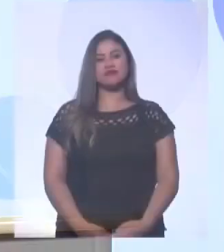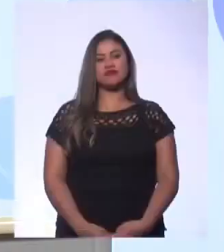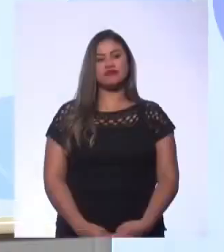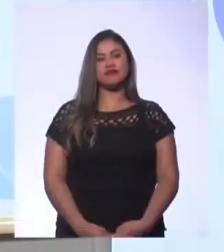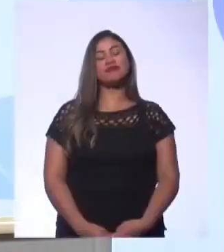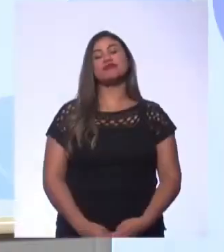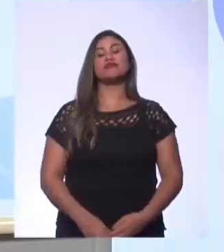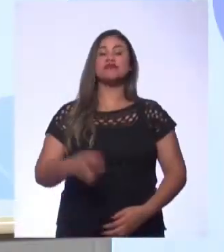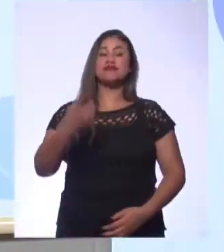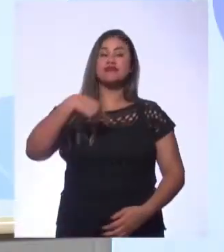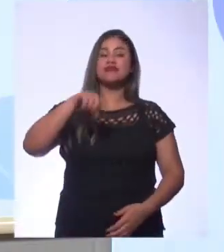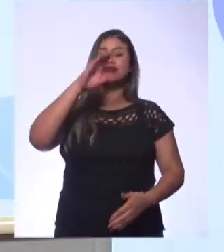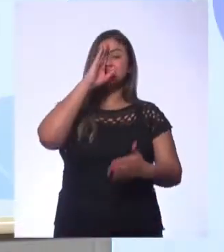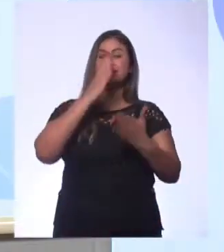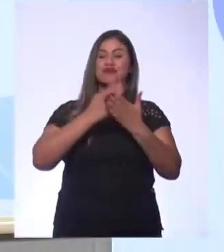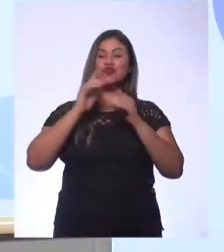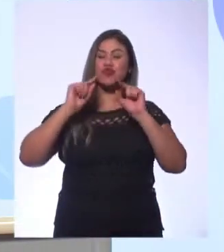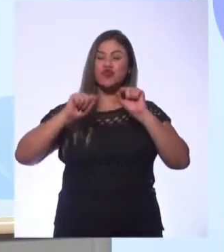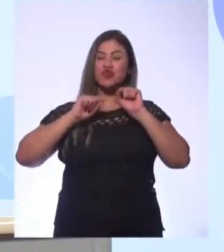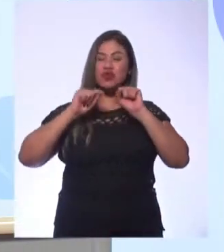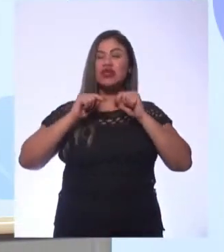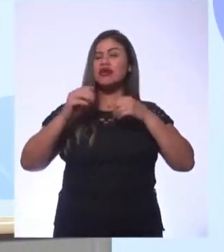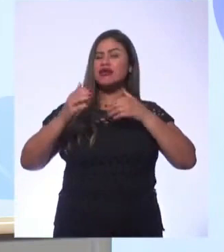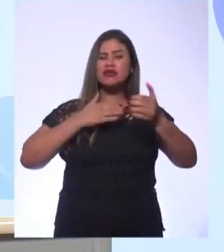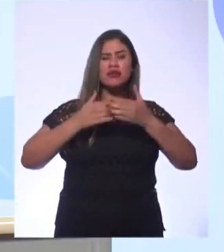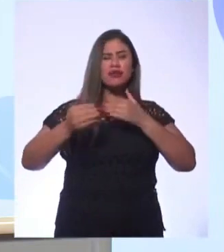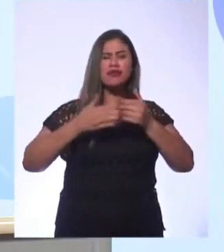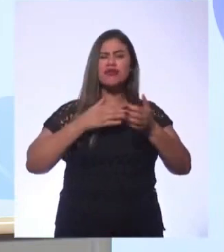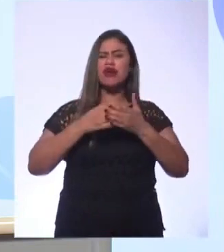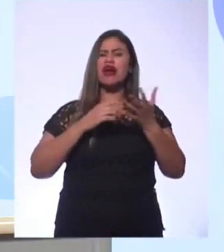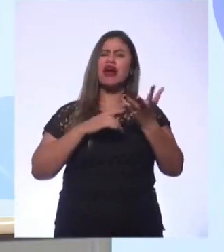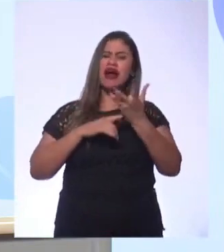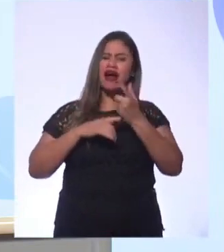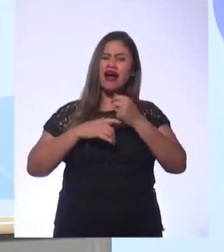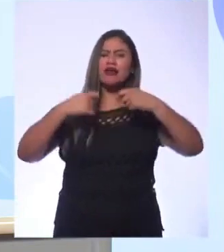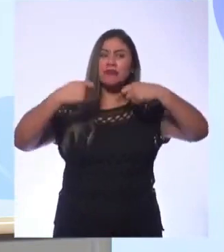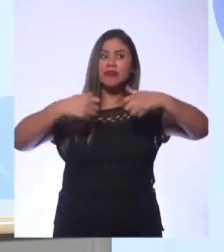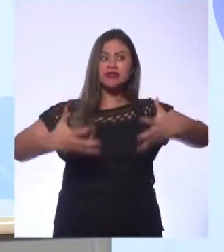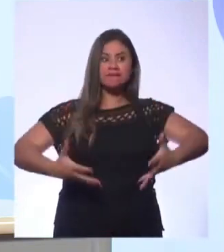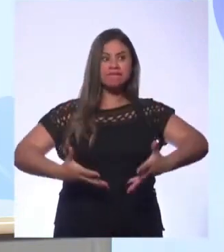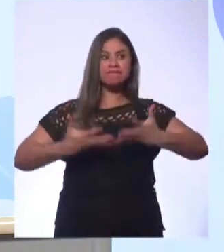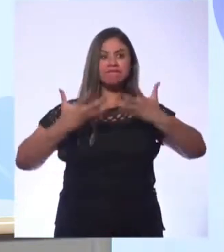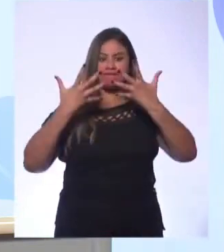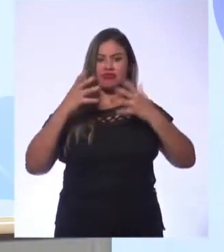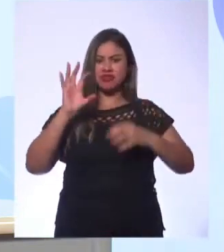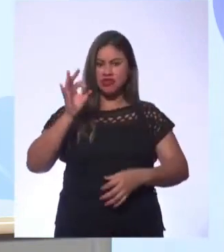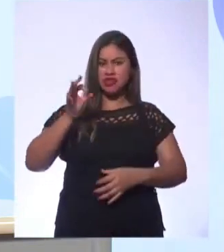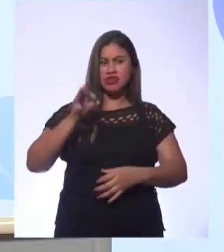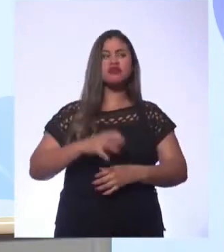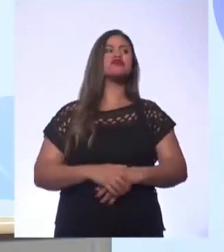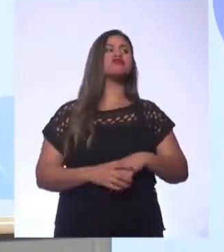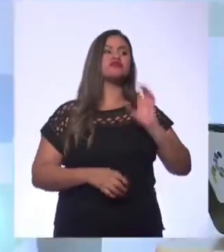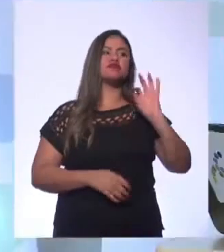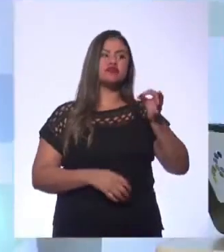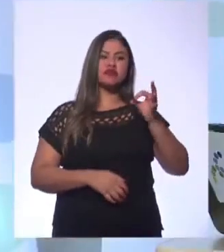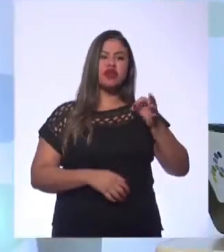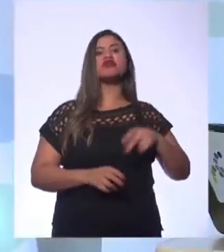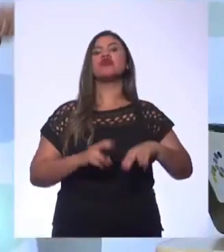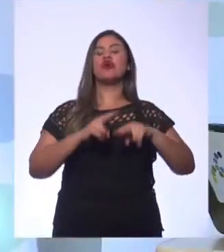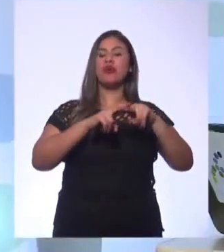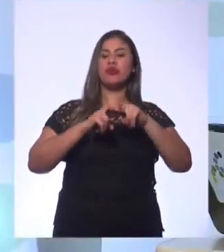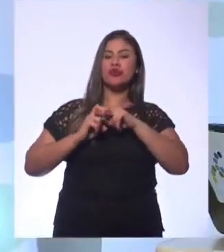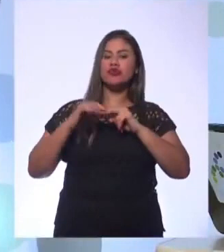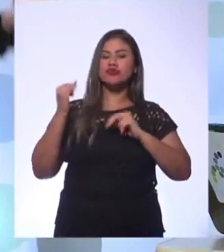Então, a gente acredita que sempre, apesar, independente qual seja a arte, tem que ter a inspiração, não é, professora? Exatamente. Por isso que é importante